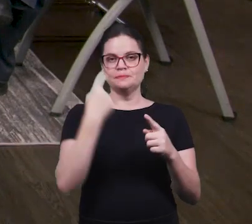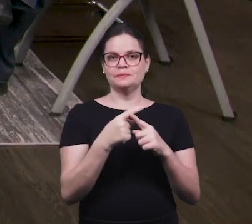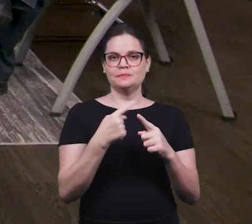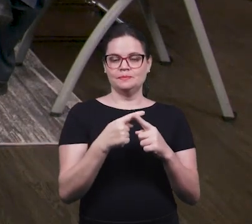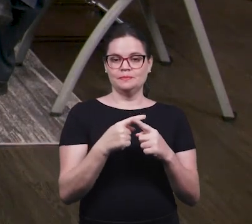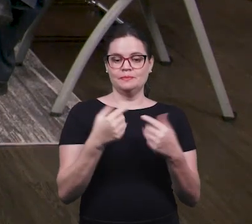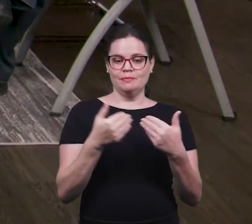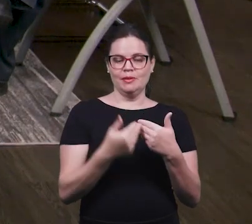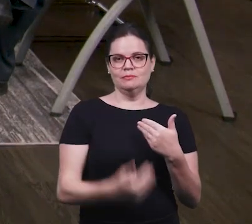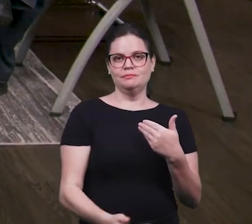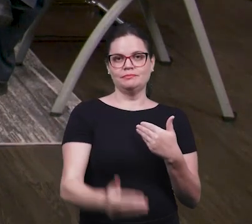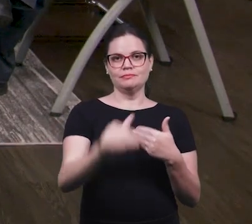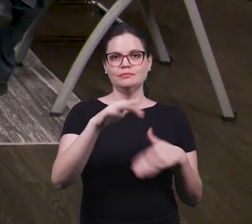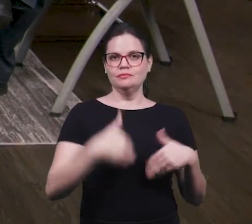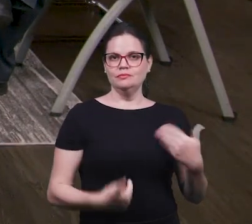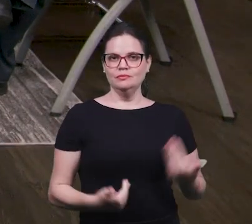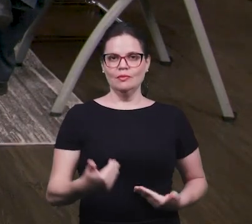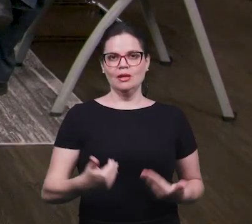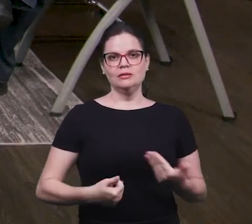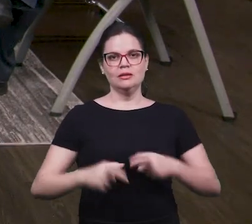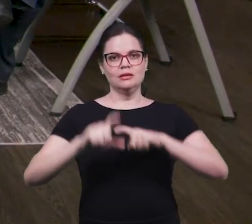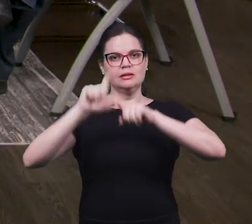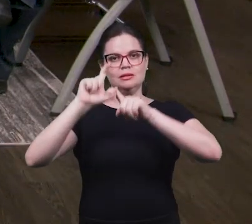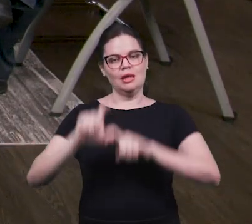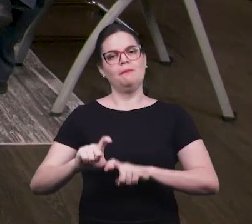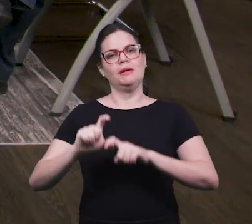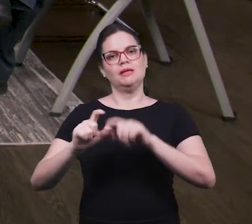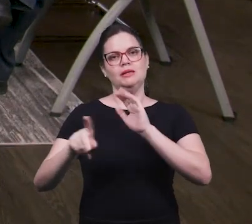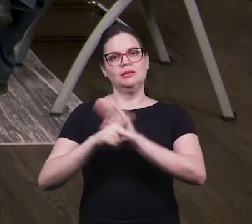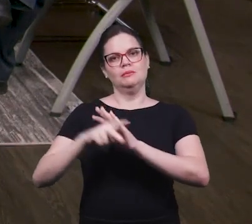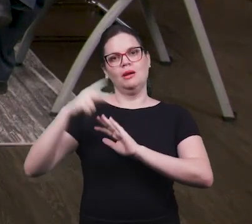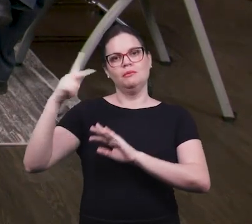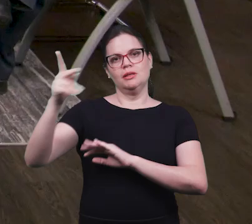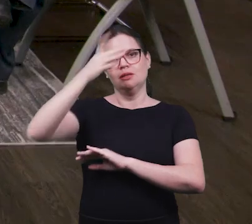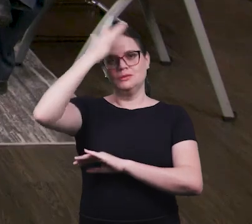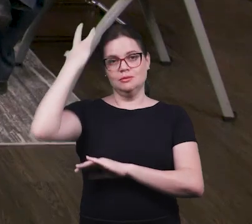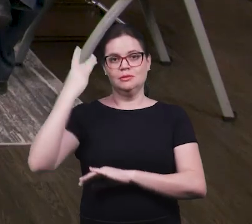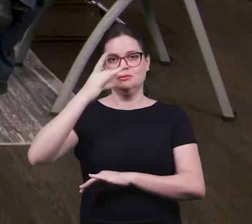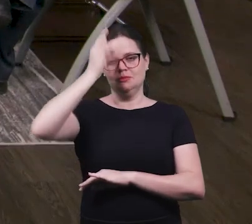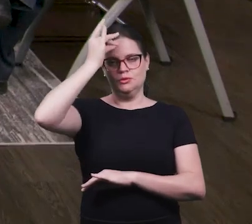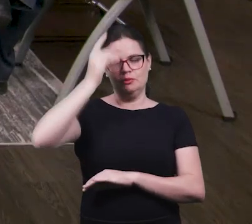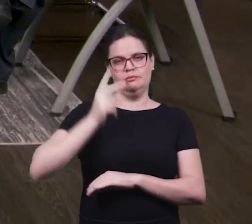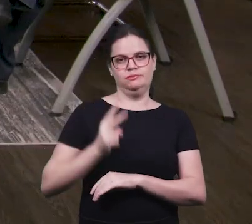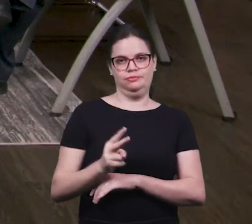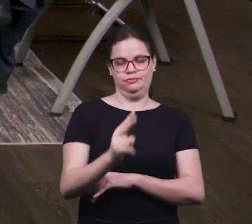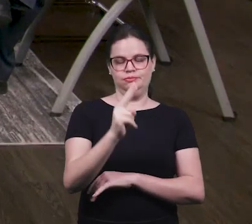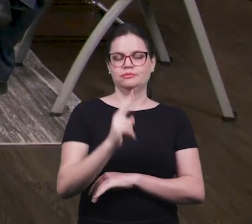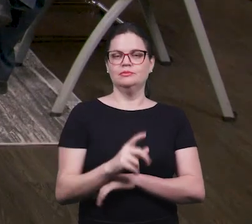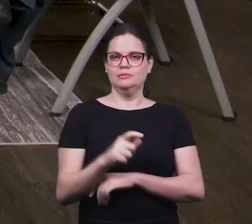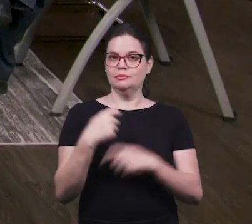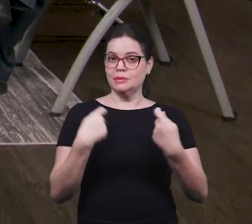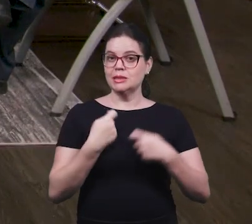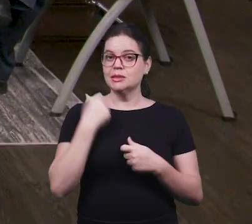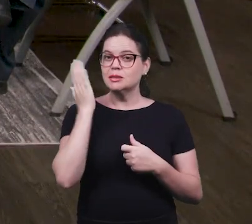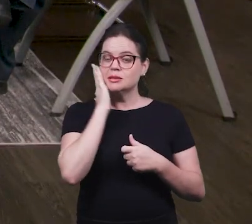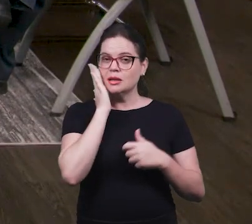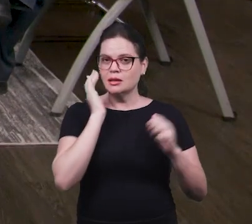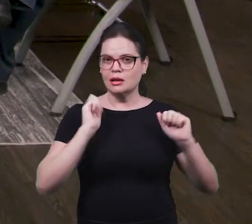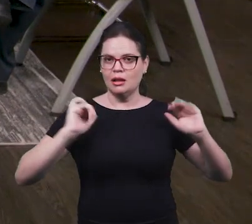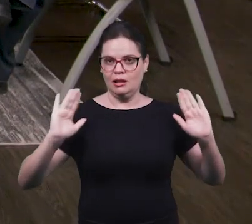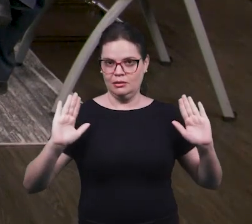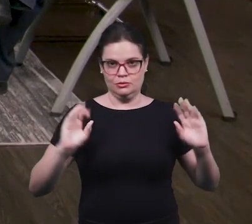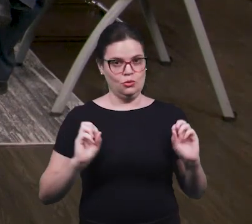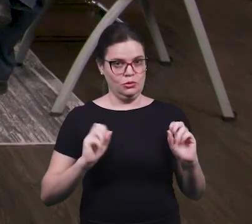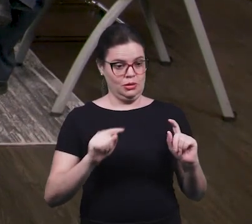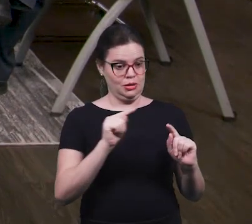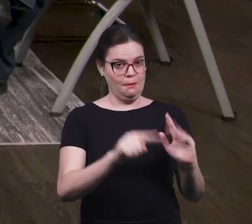viveria sob o domínio e sob o governo do Espírito Santo. Isso é importante saber. Em